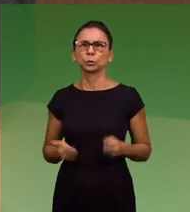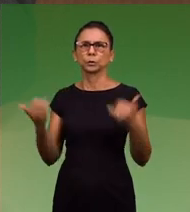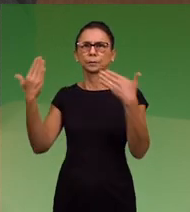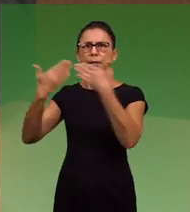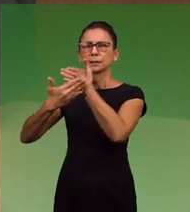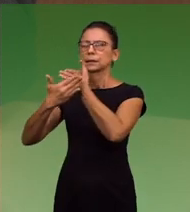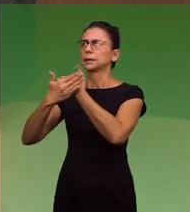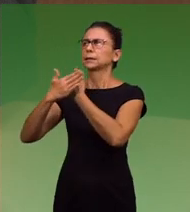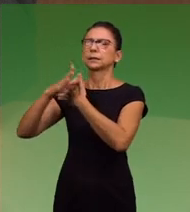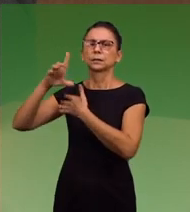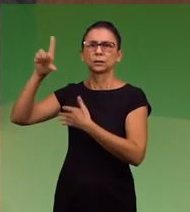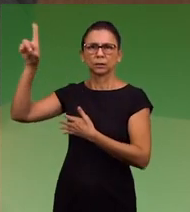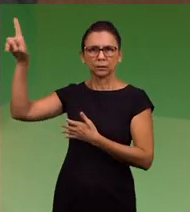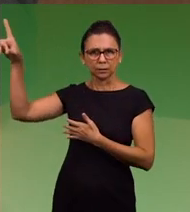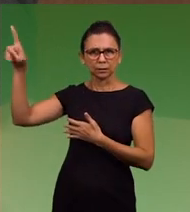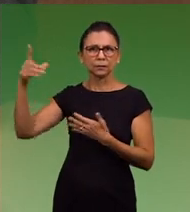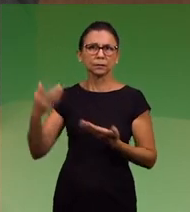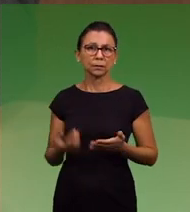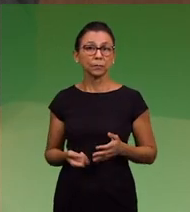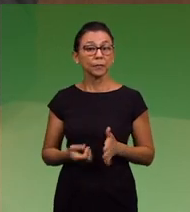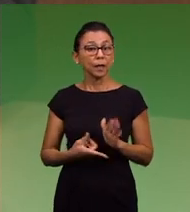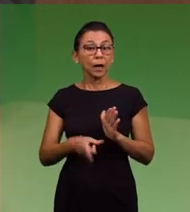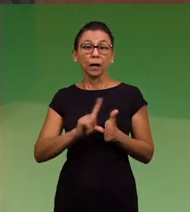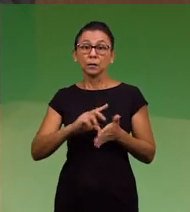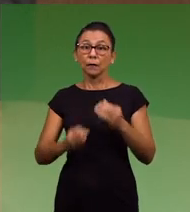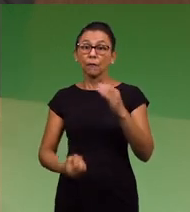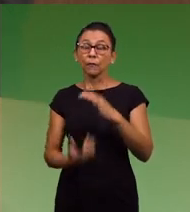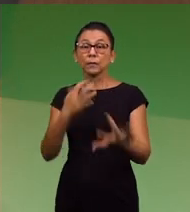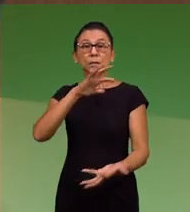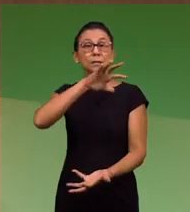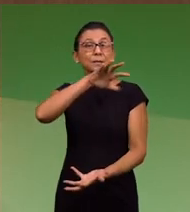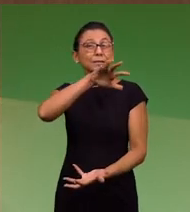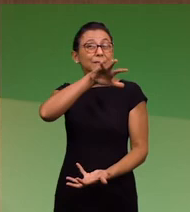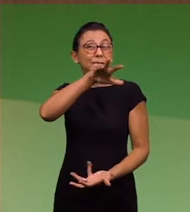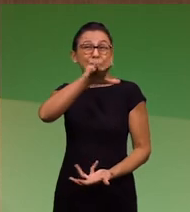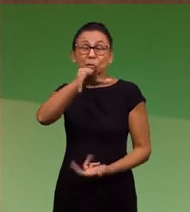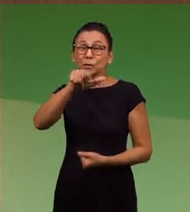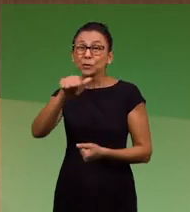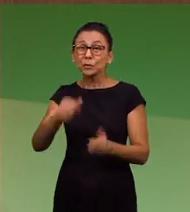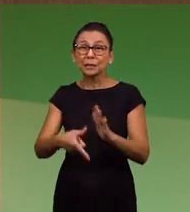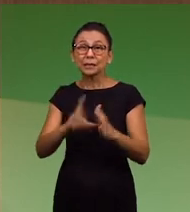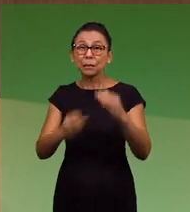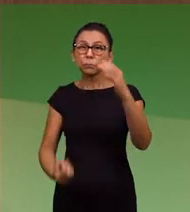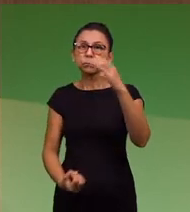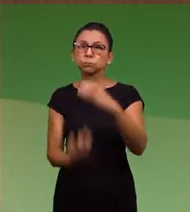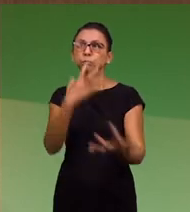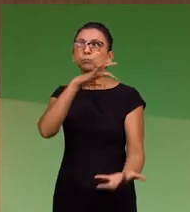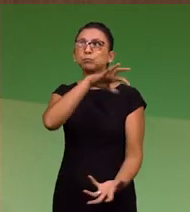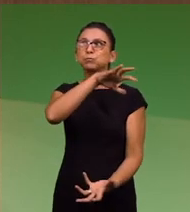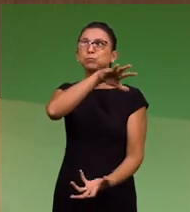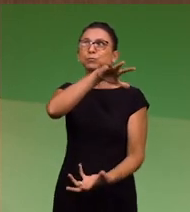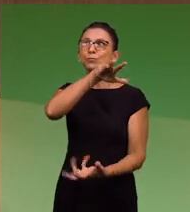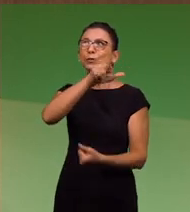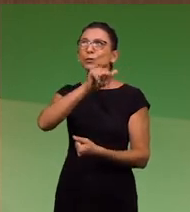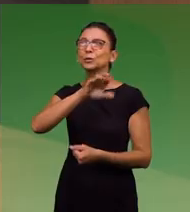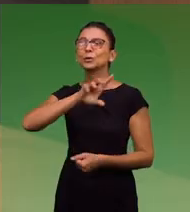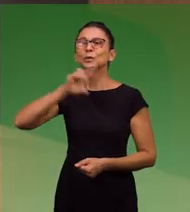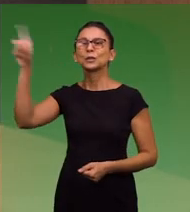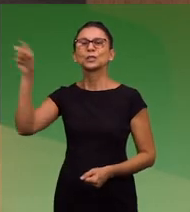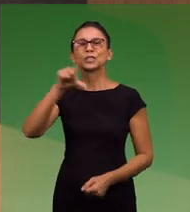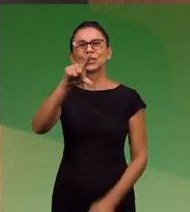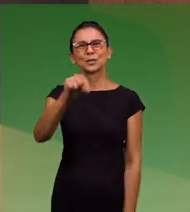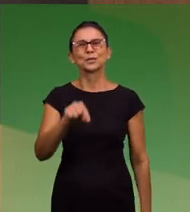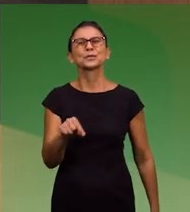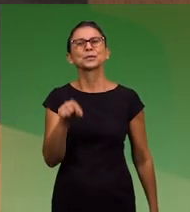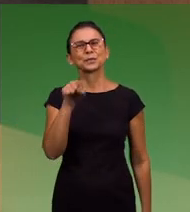diz, ele nos elegeu antes da fundação do mundo. Então, antes da criação, Deus já tinha nos elegido para a salvação.